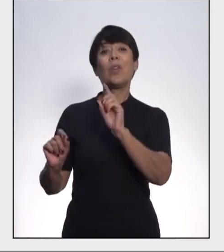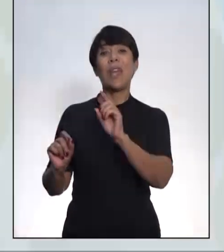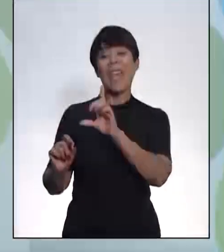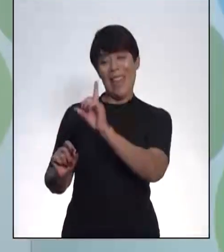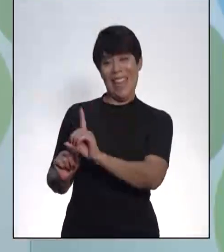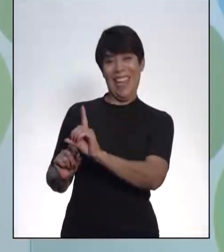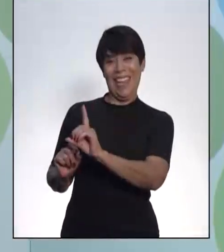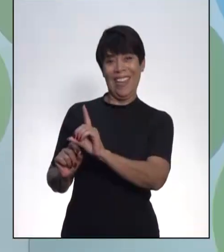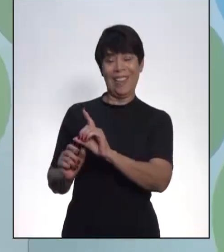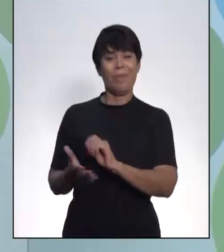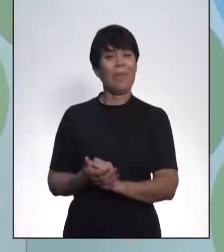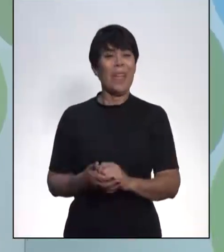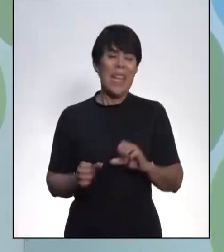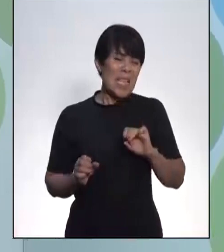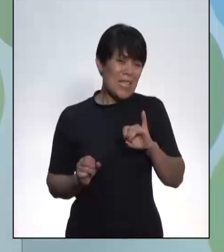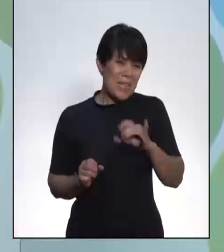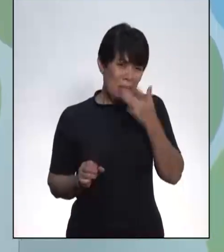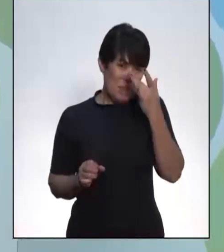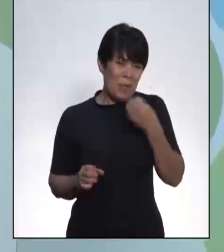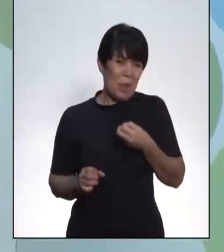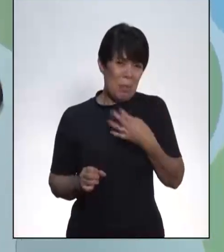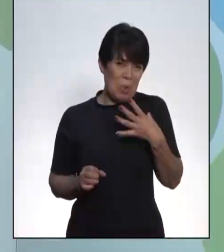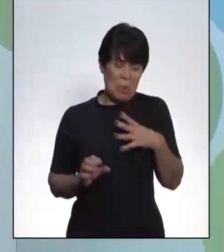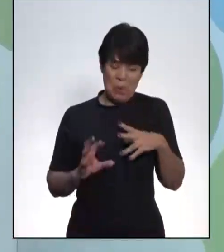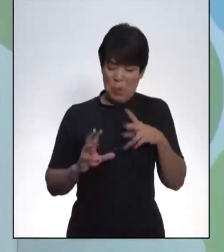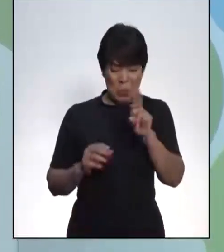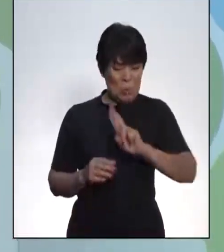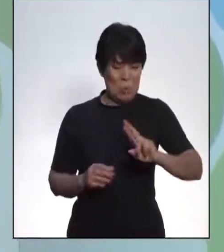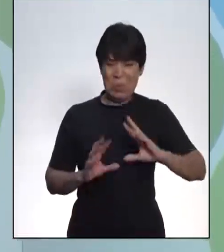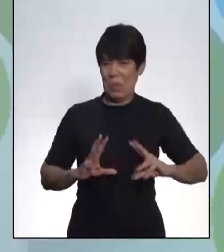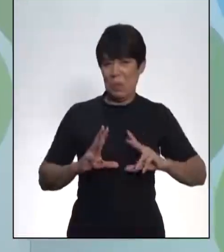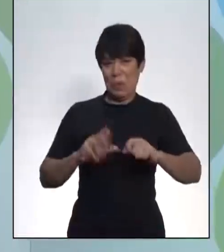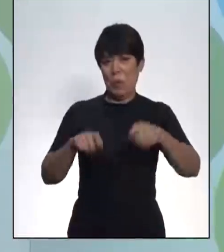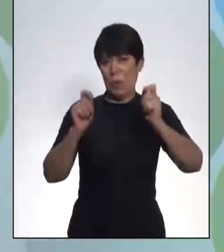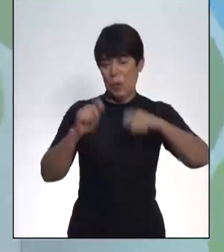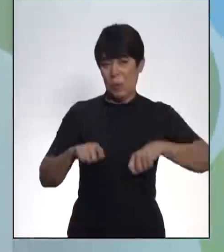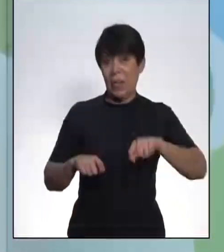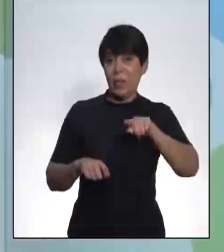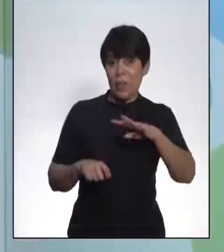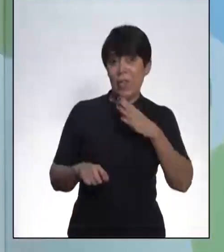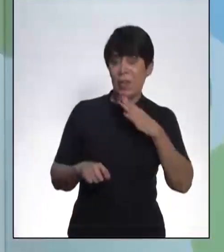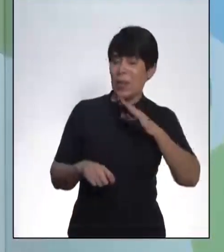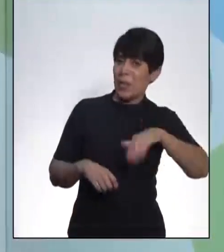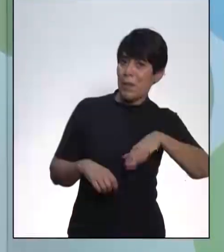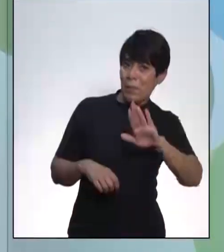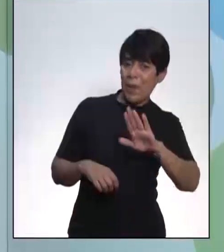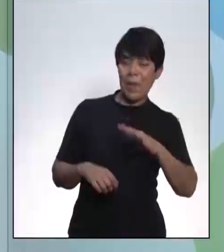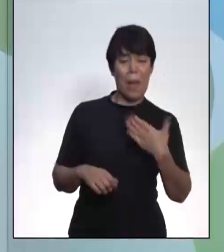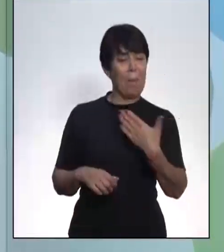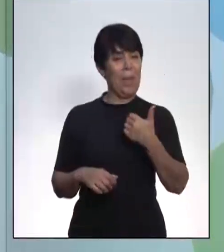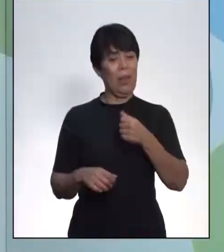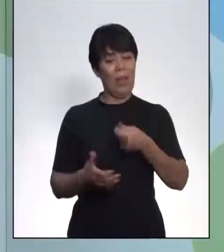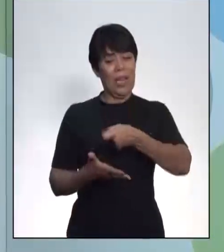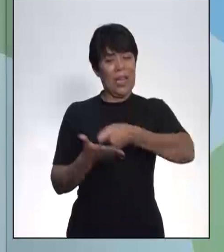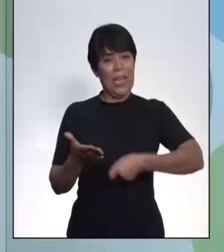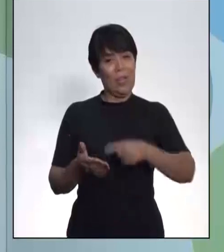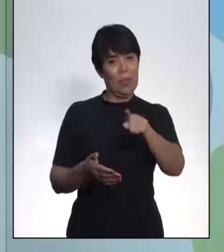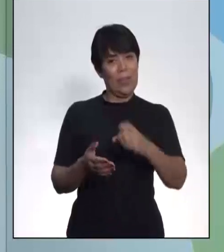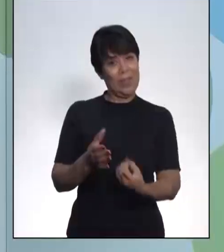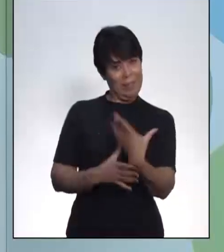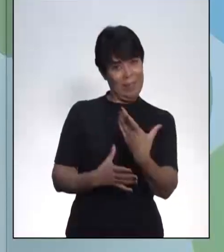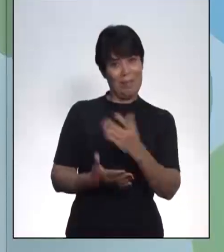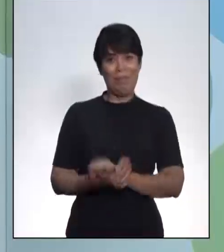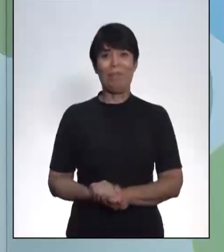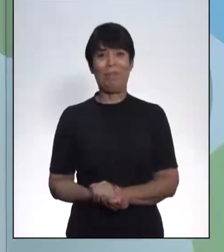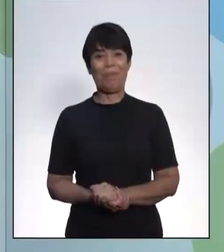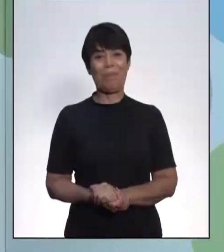meus amores, todos os recursos possíveis e imagináveis. E quanto mais você conhecer esses recursos, melhor vai ser a sua interpretação de texto. Tá bom?